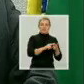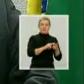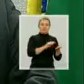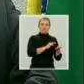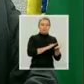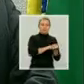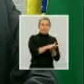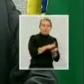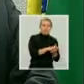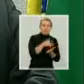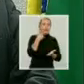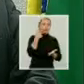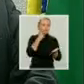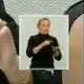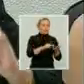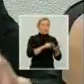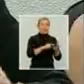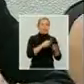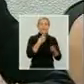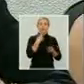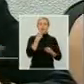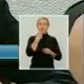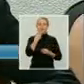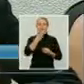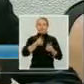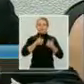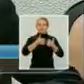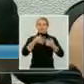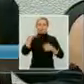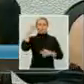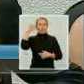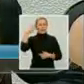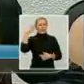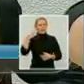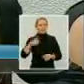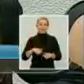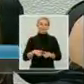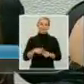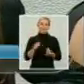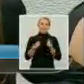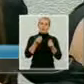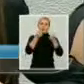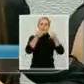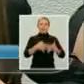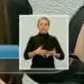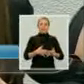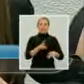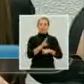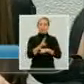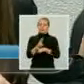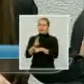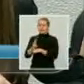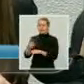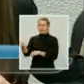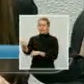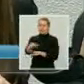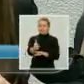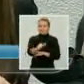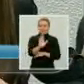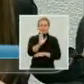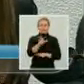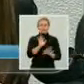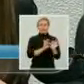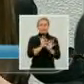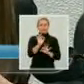o formato DAISY, e áudio. Em relação ao monitoramento, tem toda uma estratégia de monitoramento e avaliação planejada,